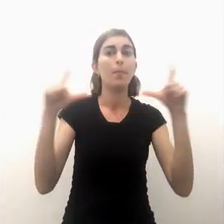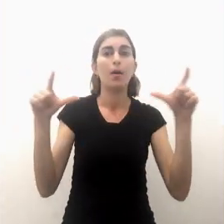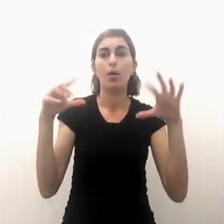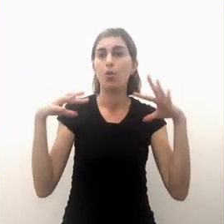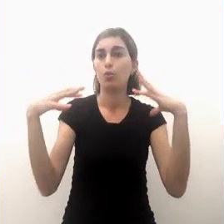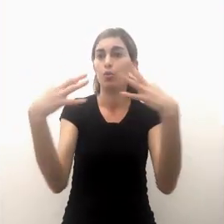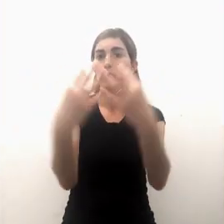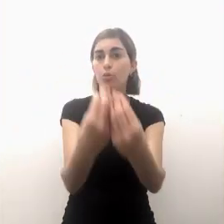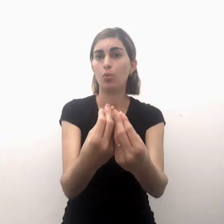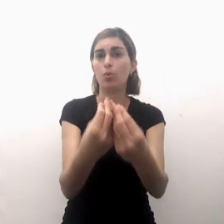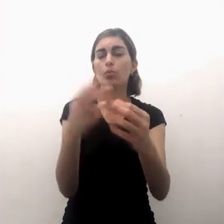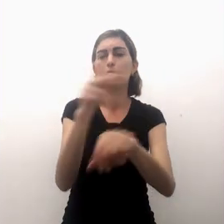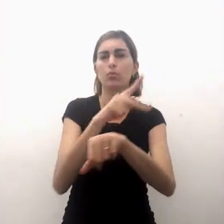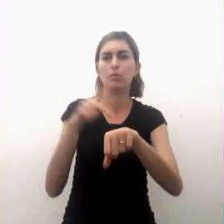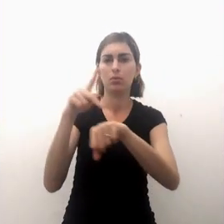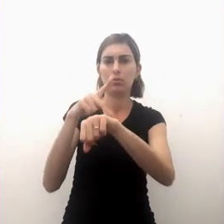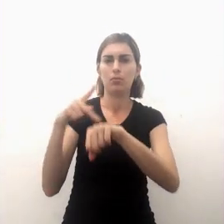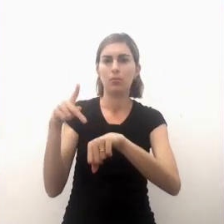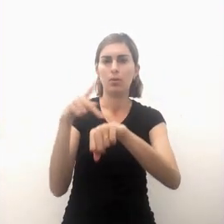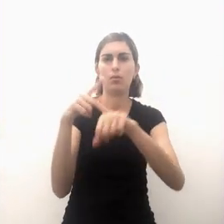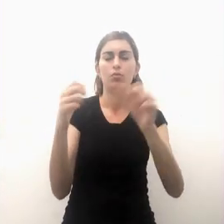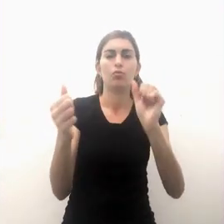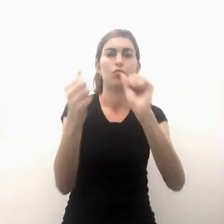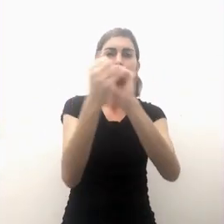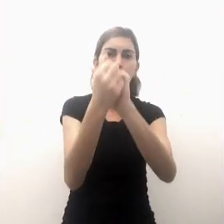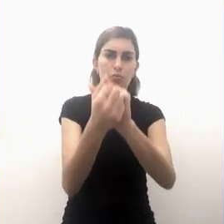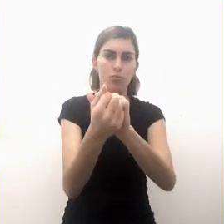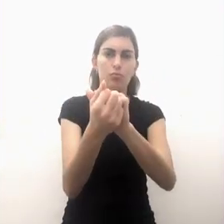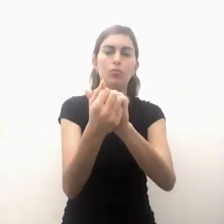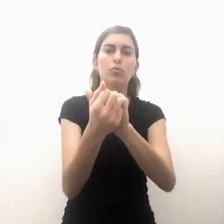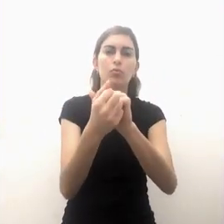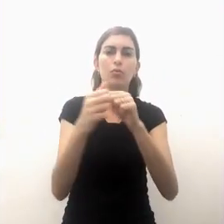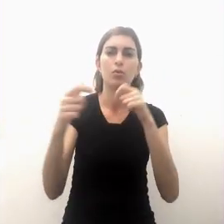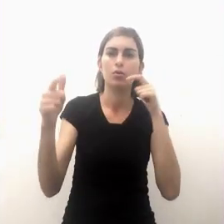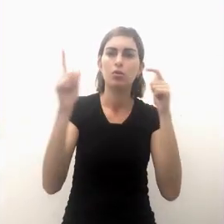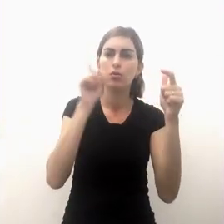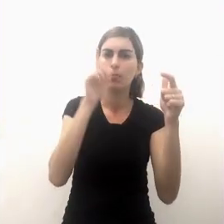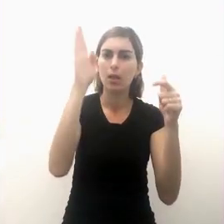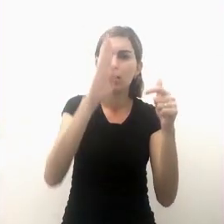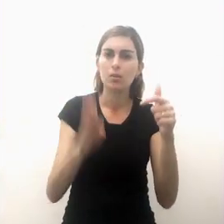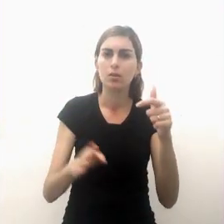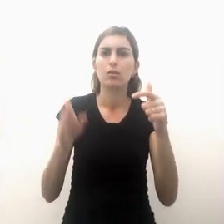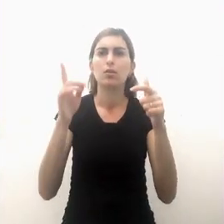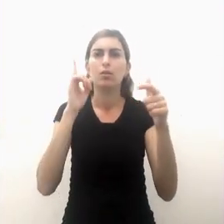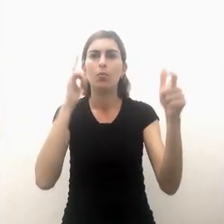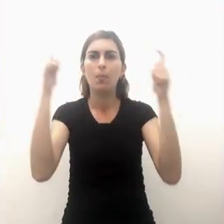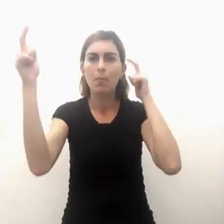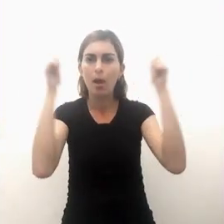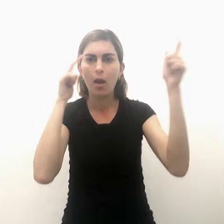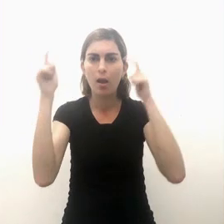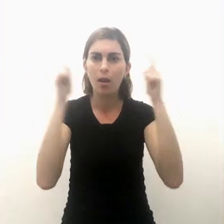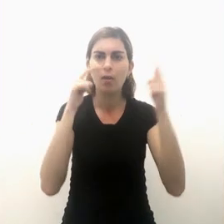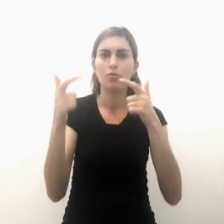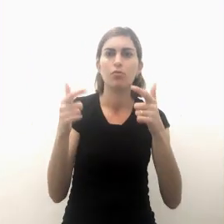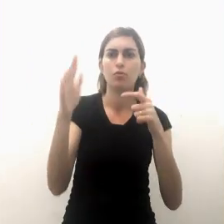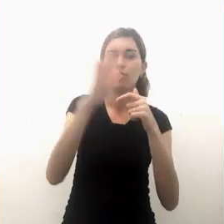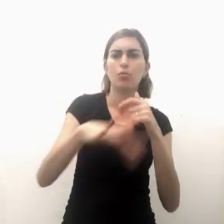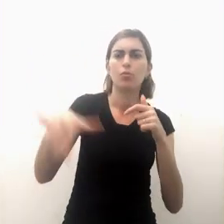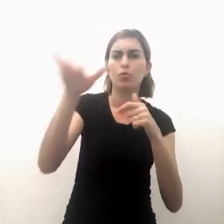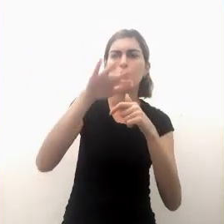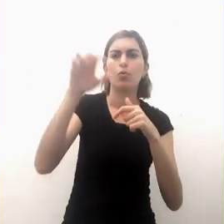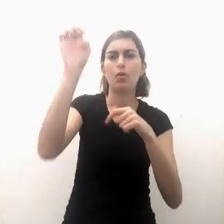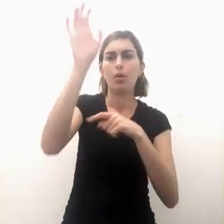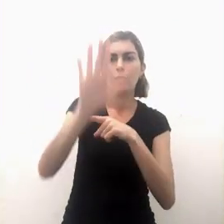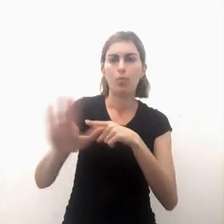todos esses países juntos aí, tá? Estados Unidos, México, Brasil, toda aquela região da parte